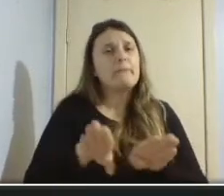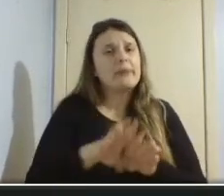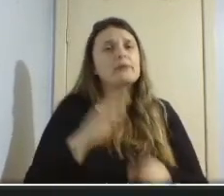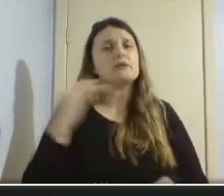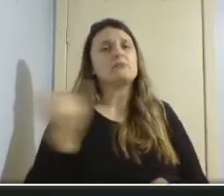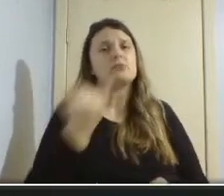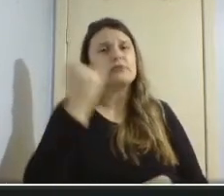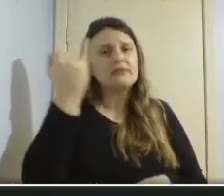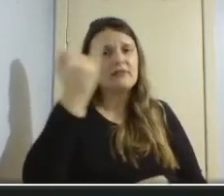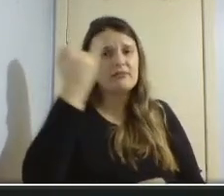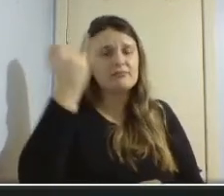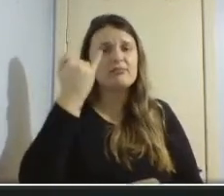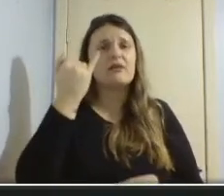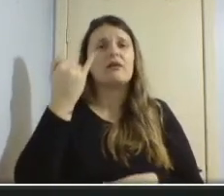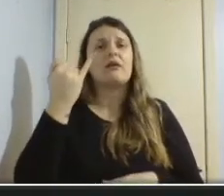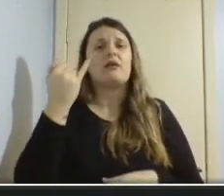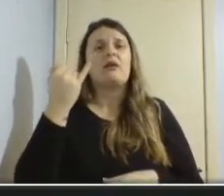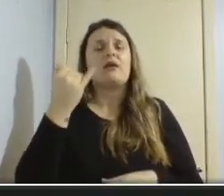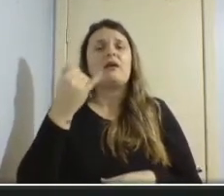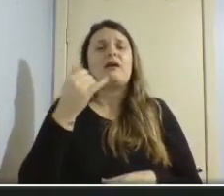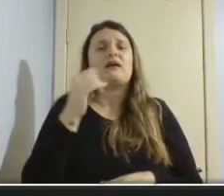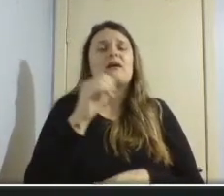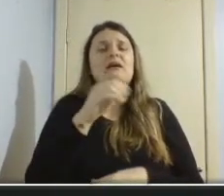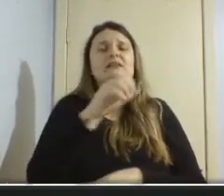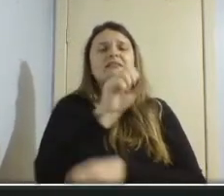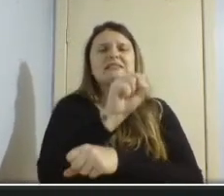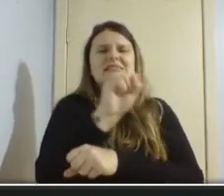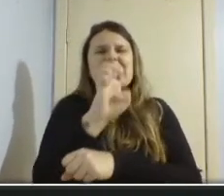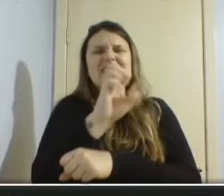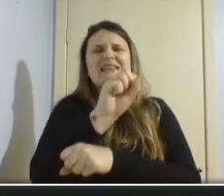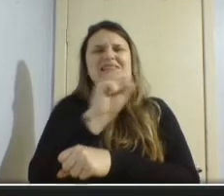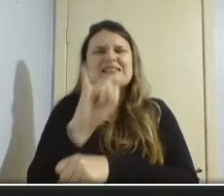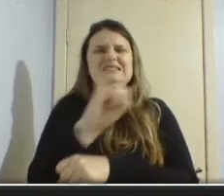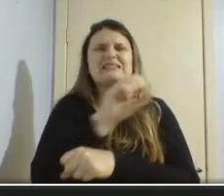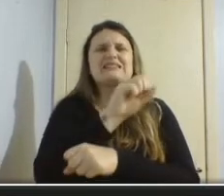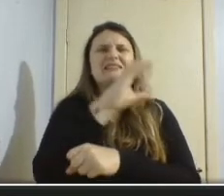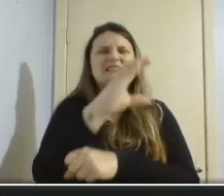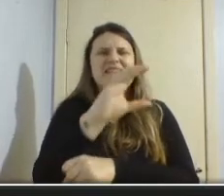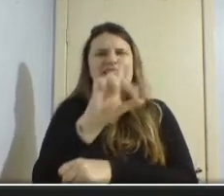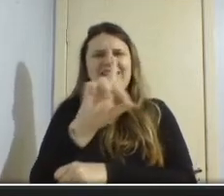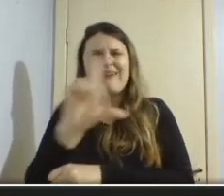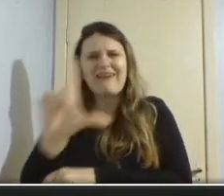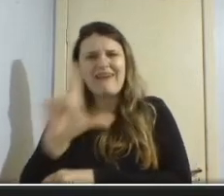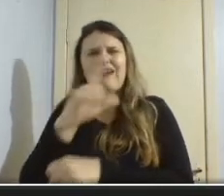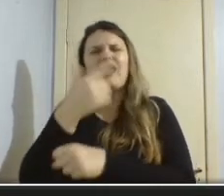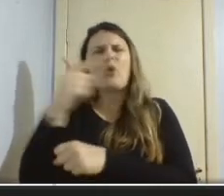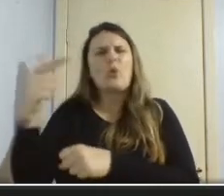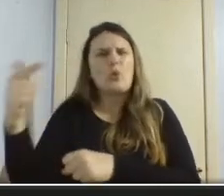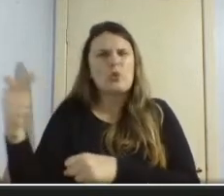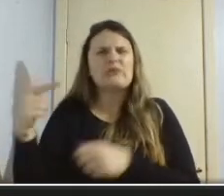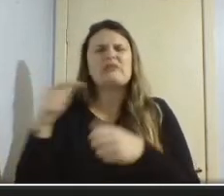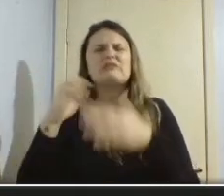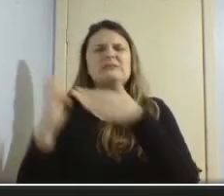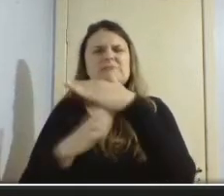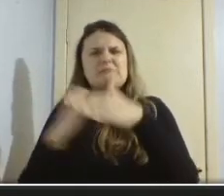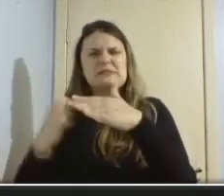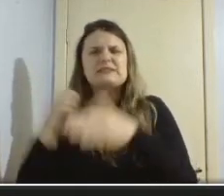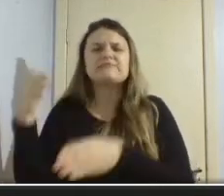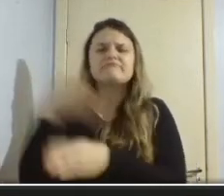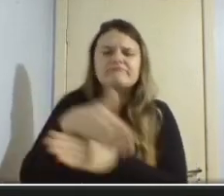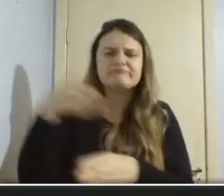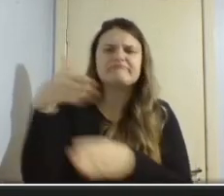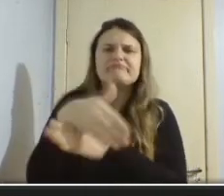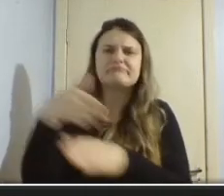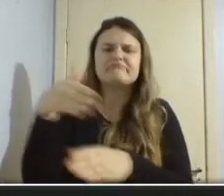Sistema S, Associação Empresarial, CDL, os demais organismos que congregam